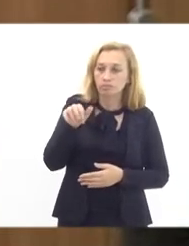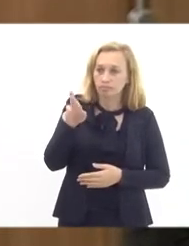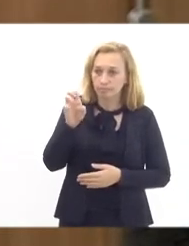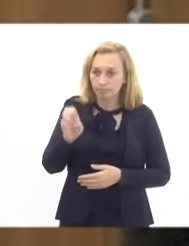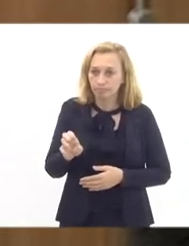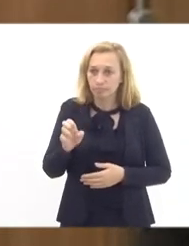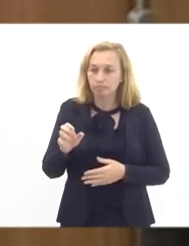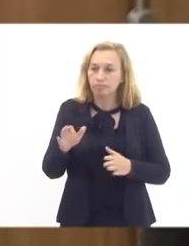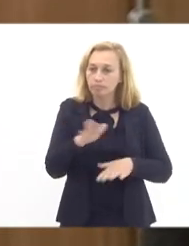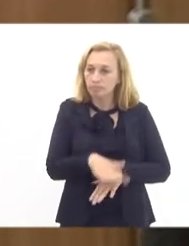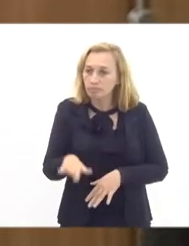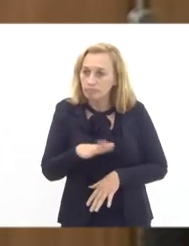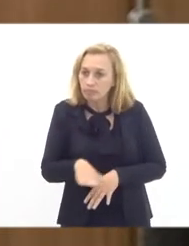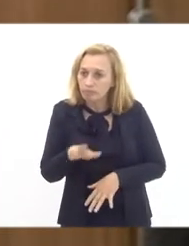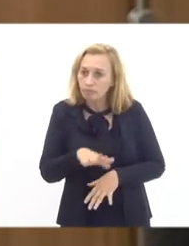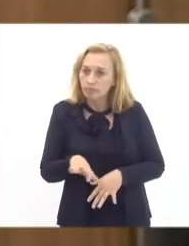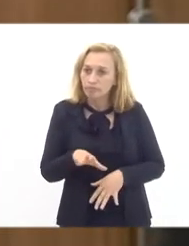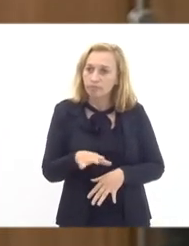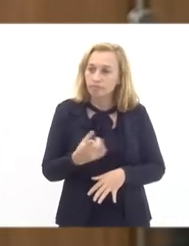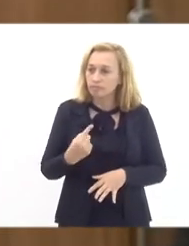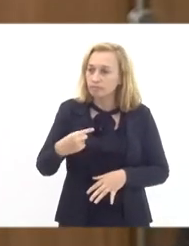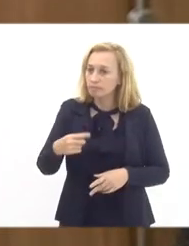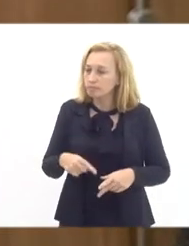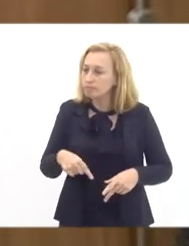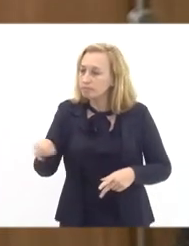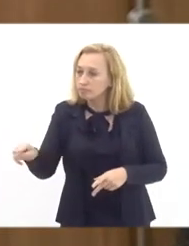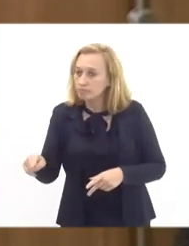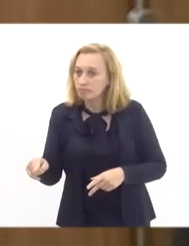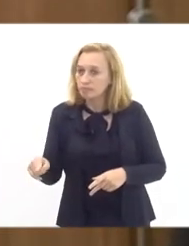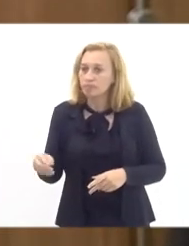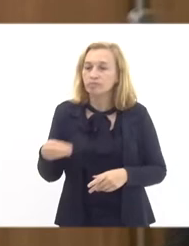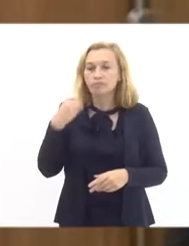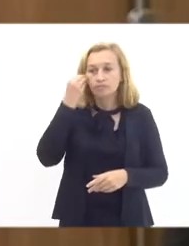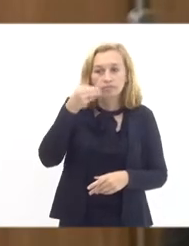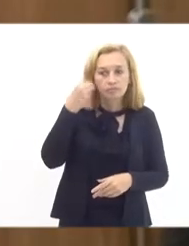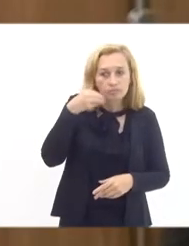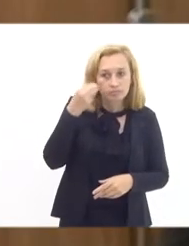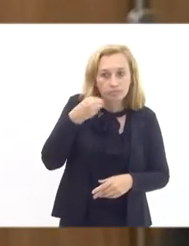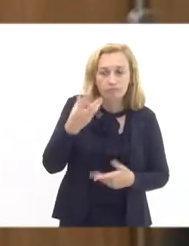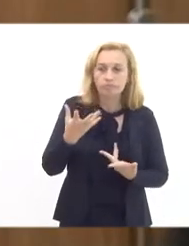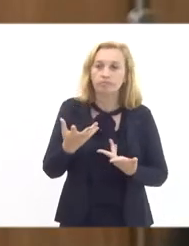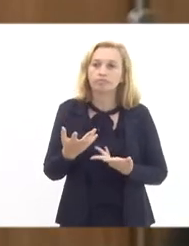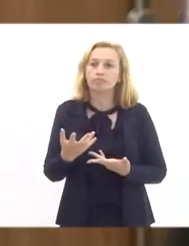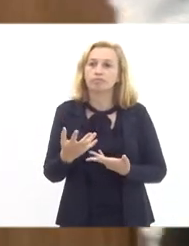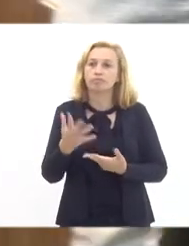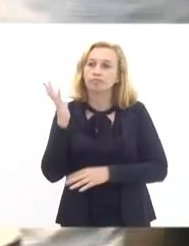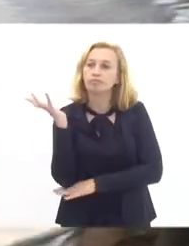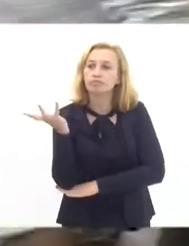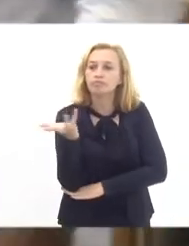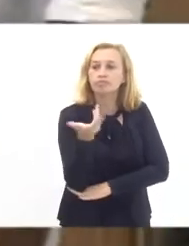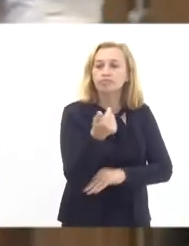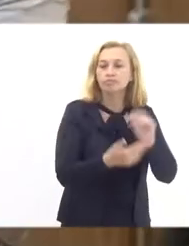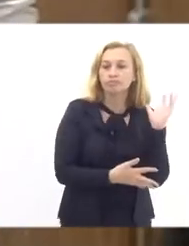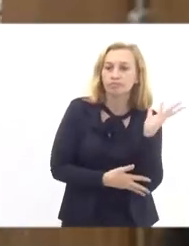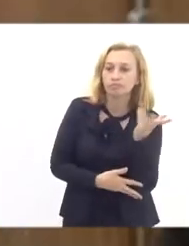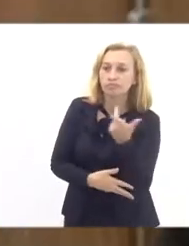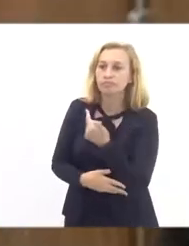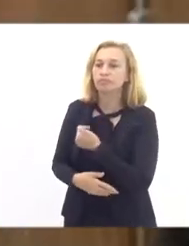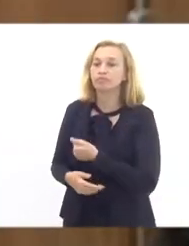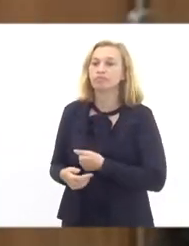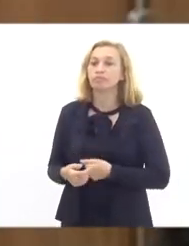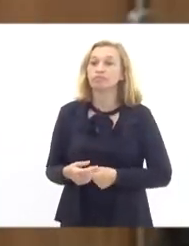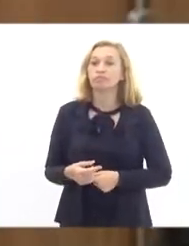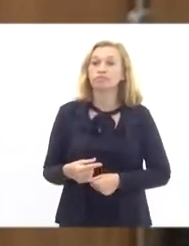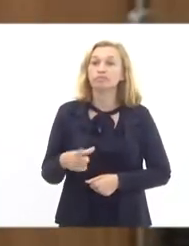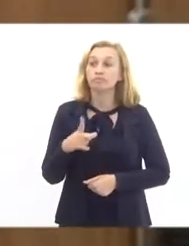as crianças sejam fomentadas a ir nele e tenham experiência com a natureza, elas vão